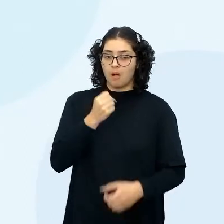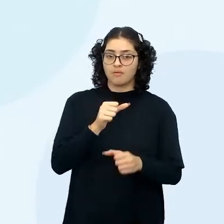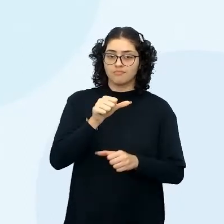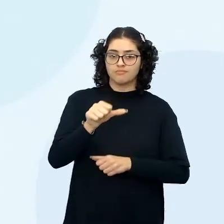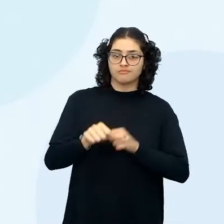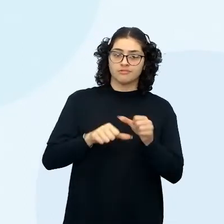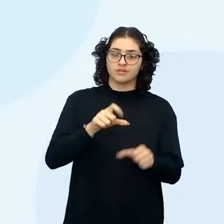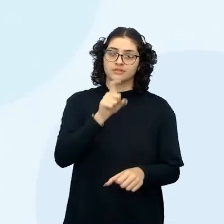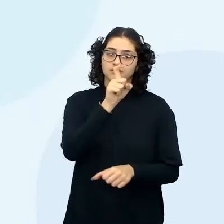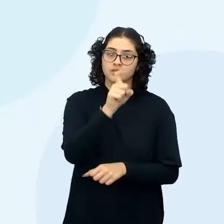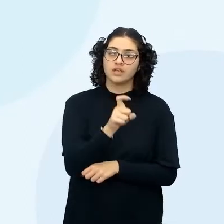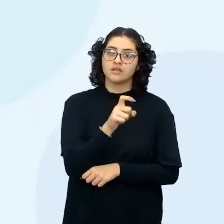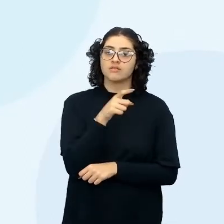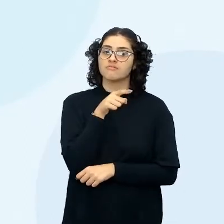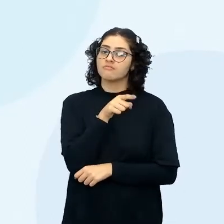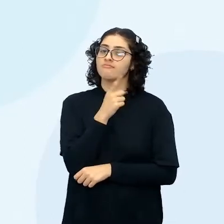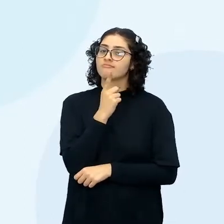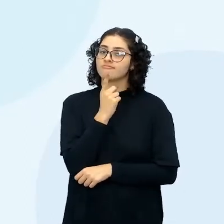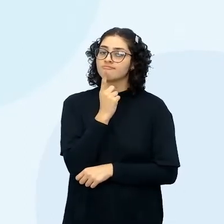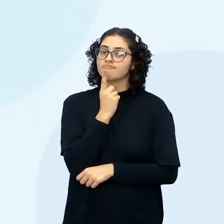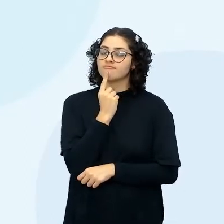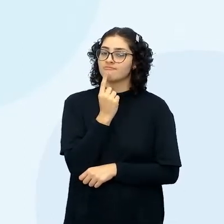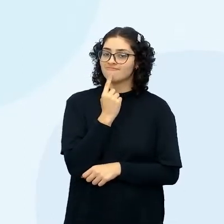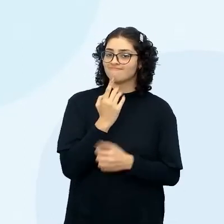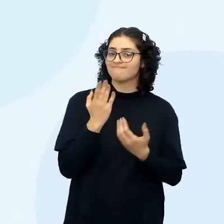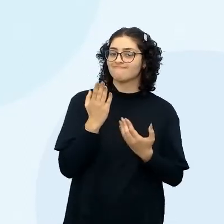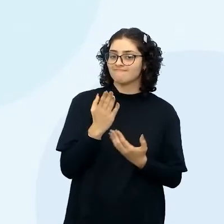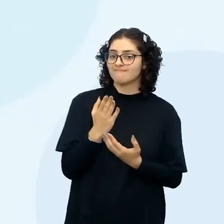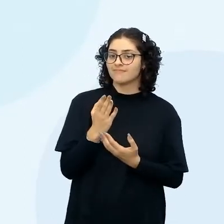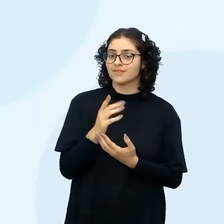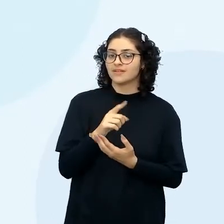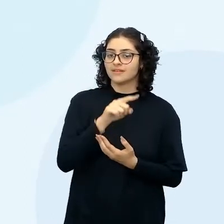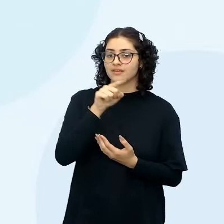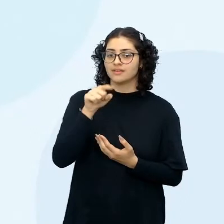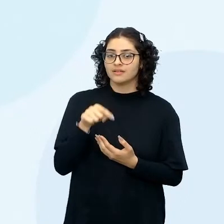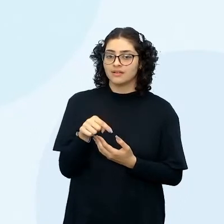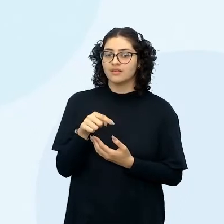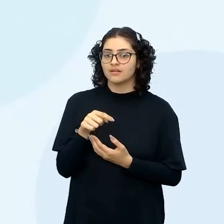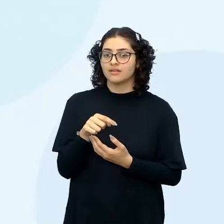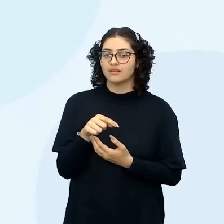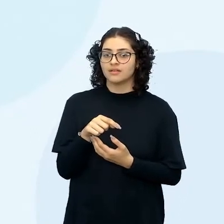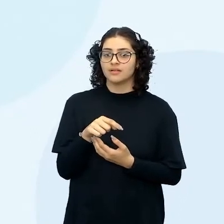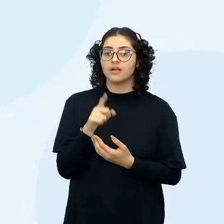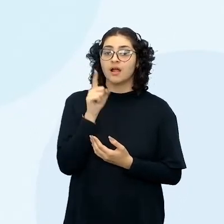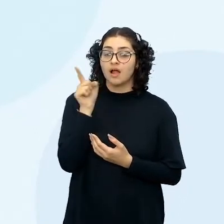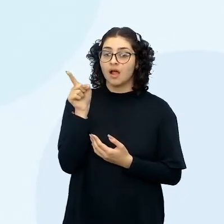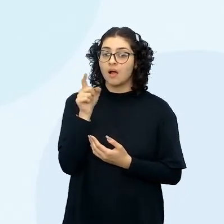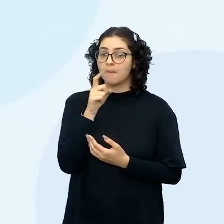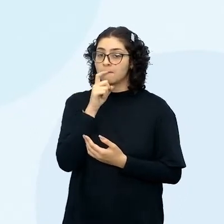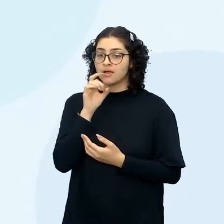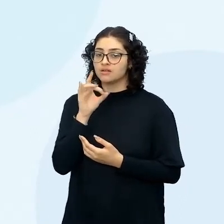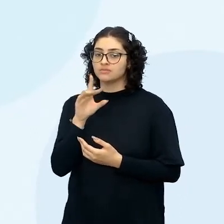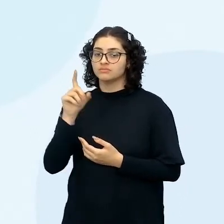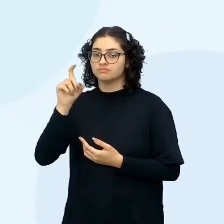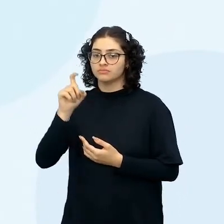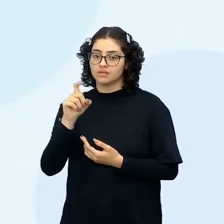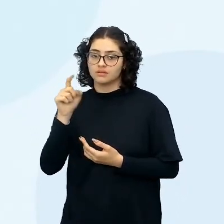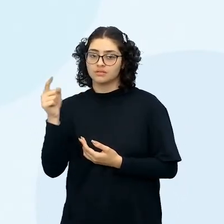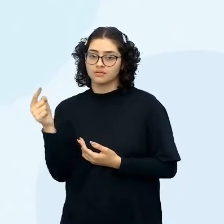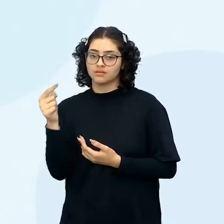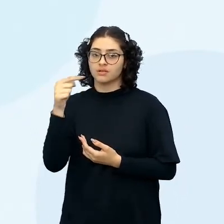um cromossomo X afetado. Para ser mulher, o pai só vai poder transferir o cromossomo